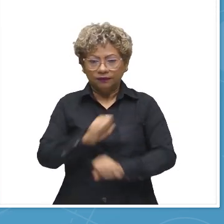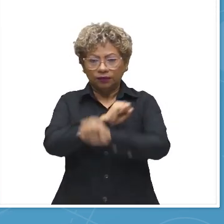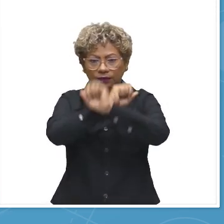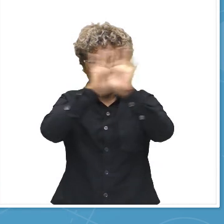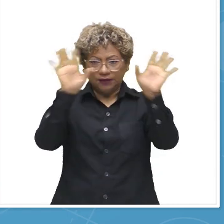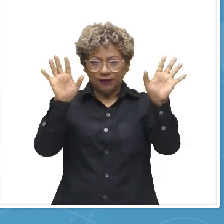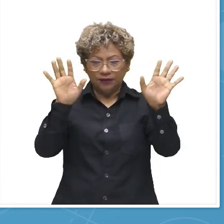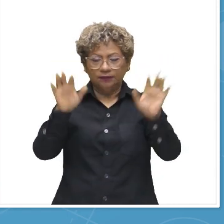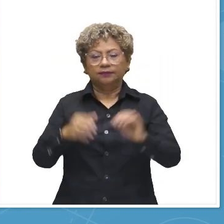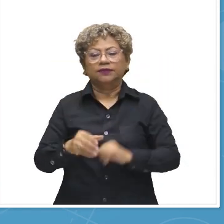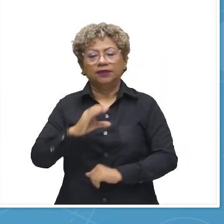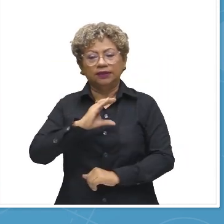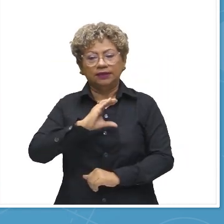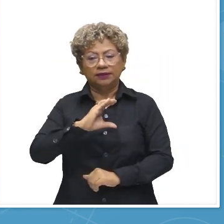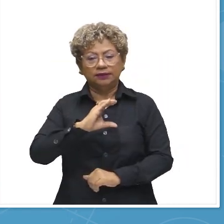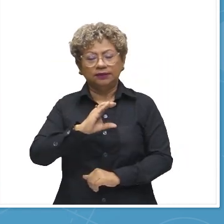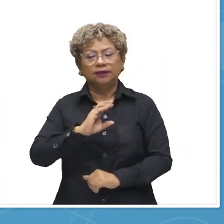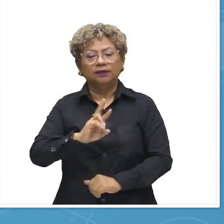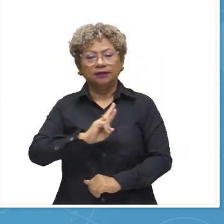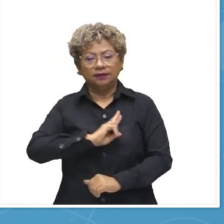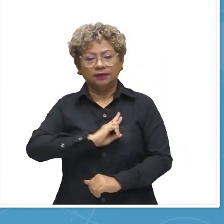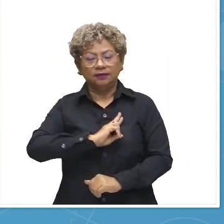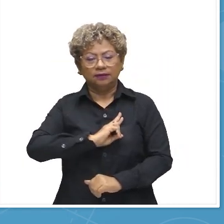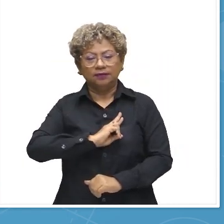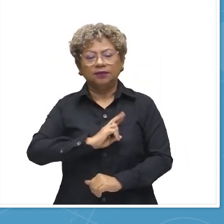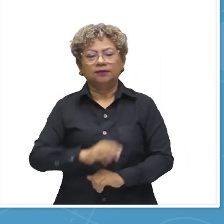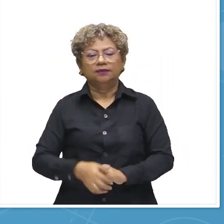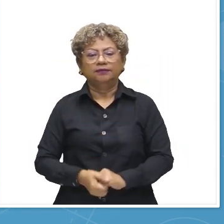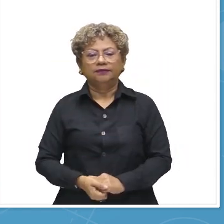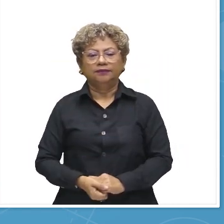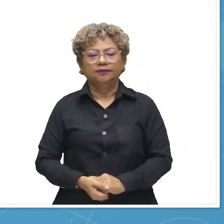maior, ela representa um inteiro.